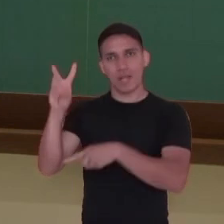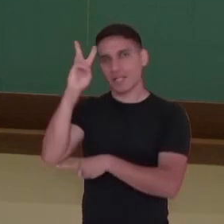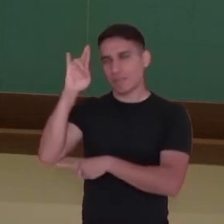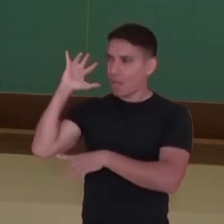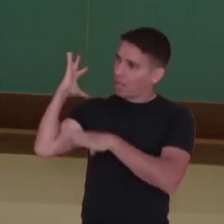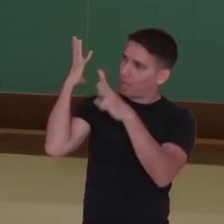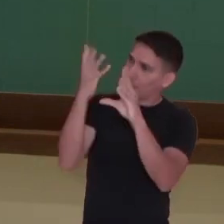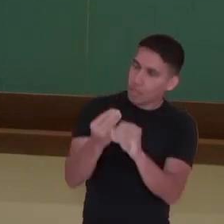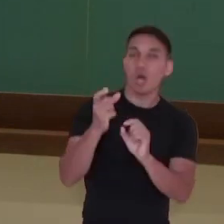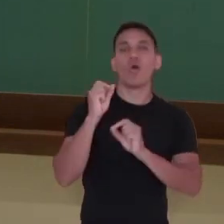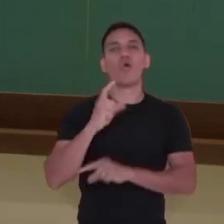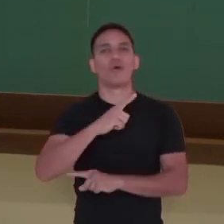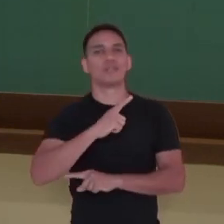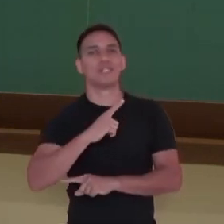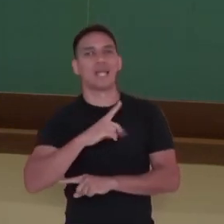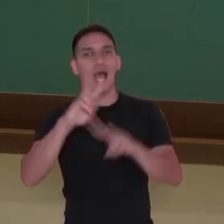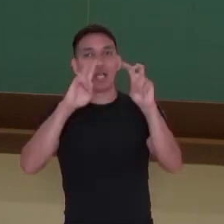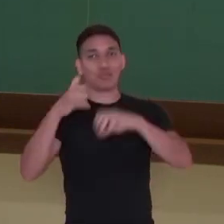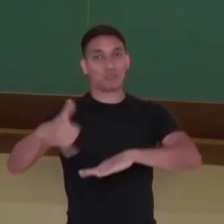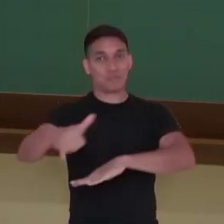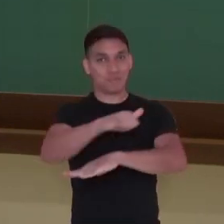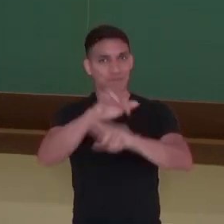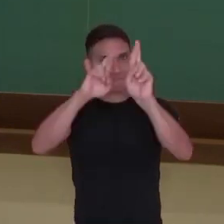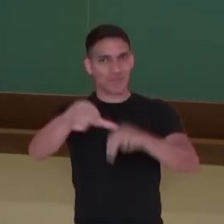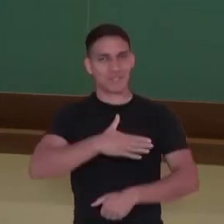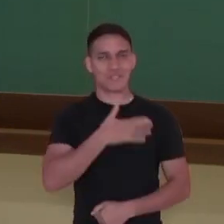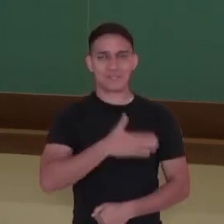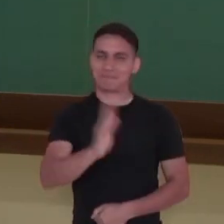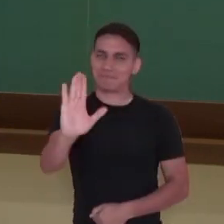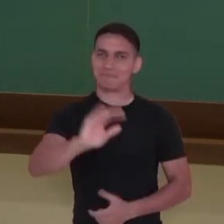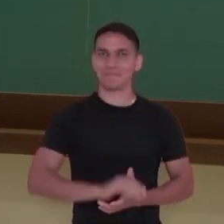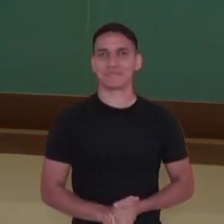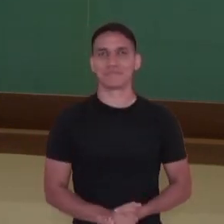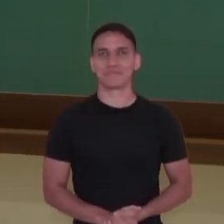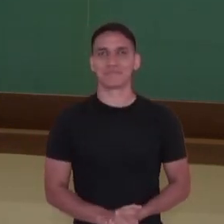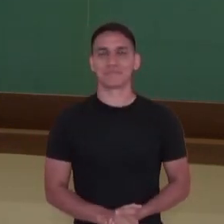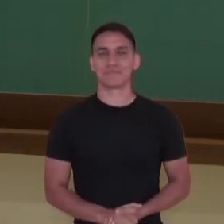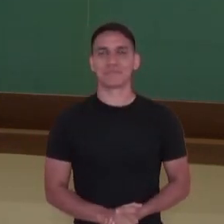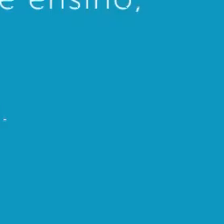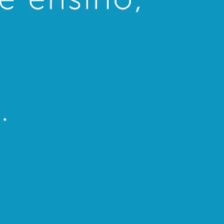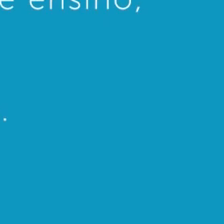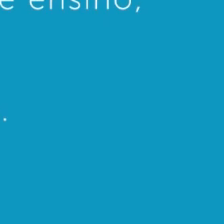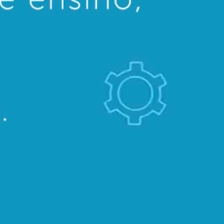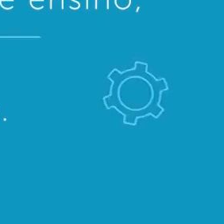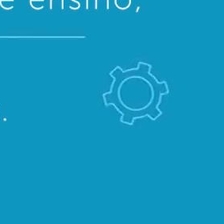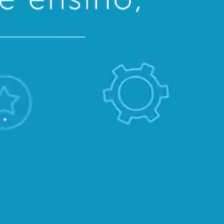relembramos, nós falamos sobre o circuito elétrico. Espero que vocês tenham gostado e até breve!